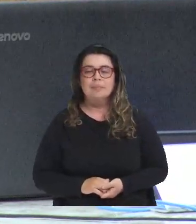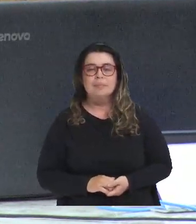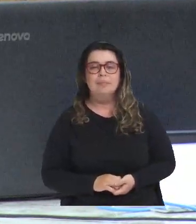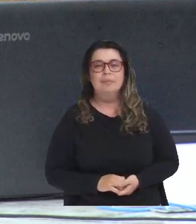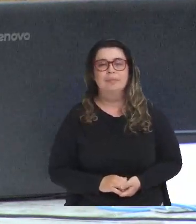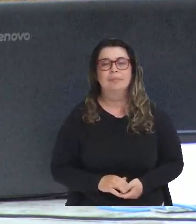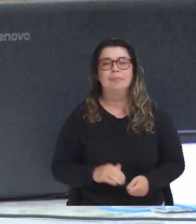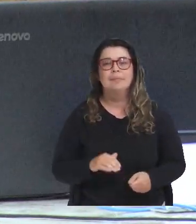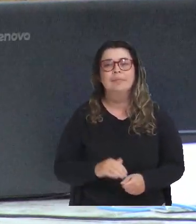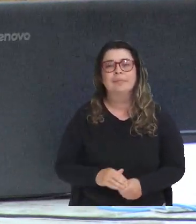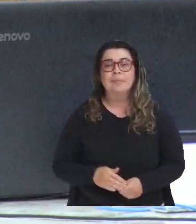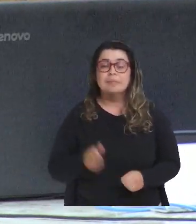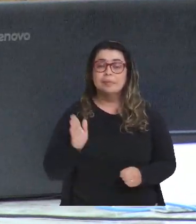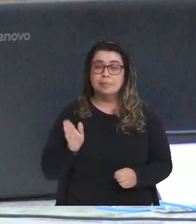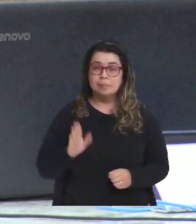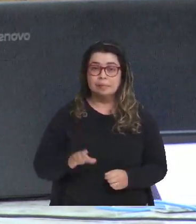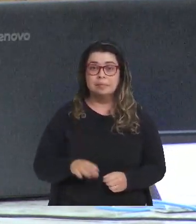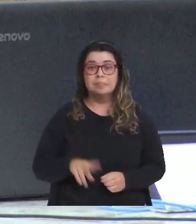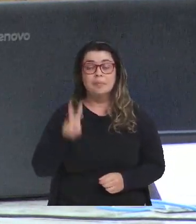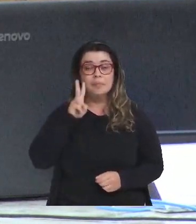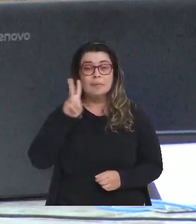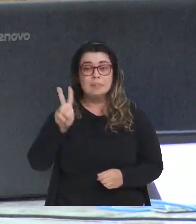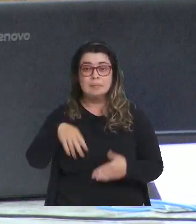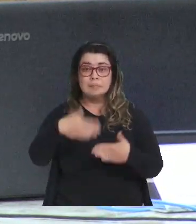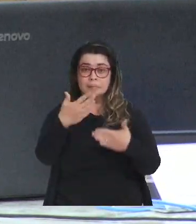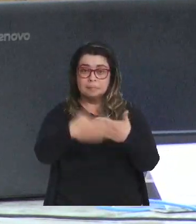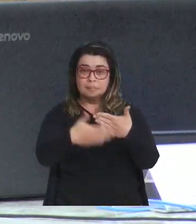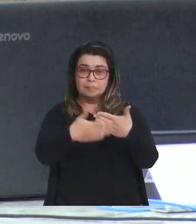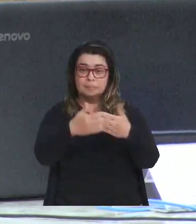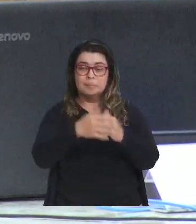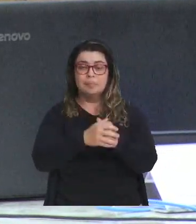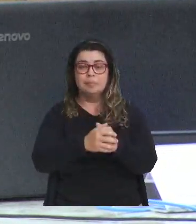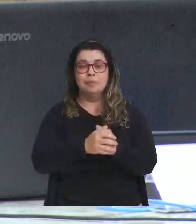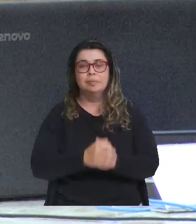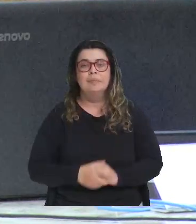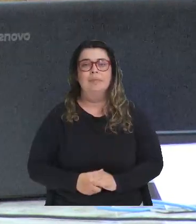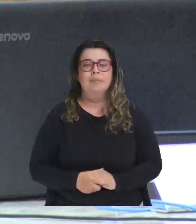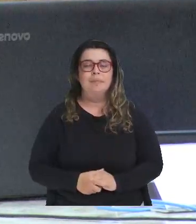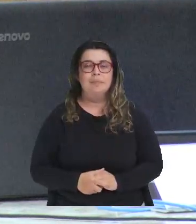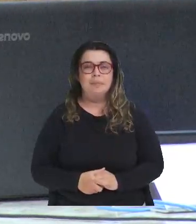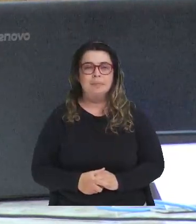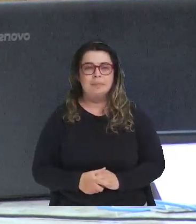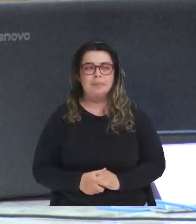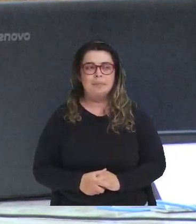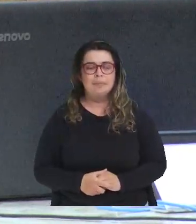proceda à verificação de presença para passarmos à ordem do dia.